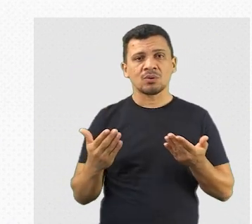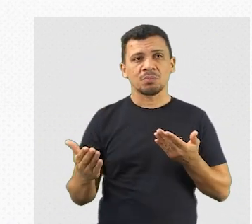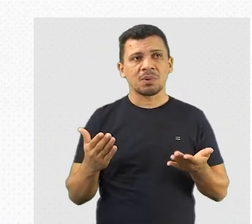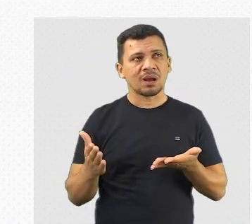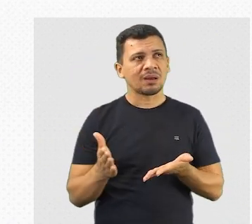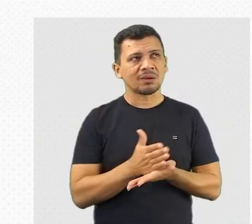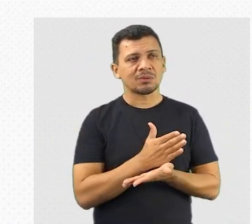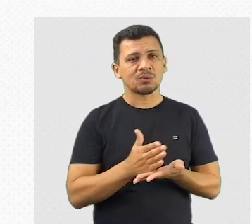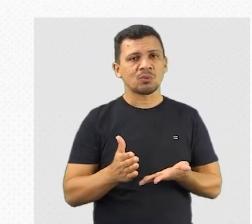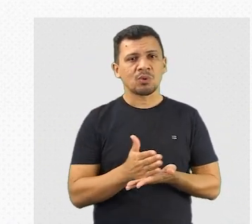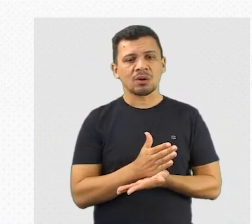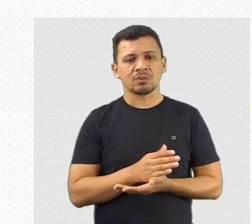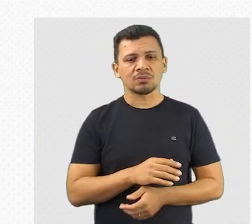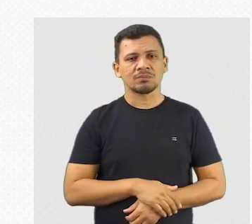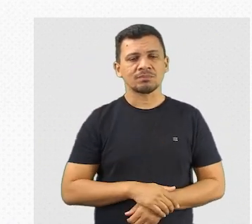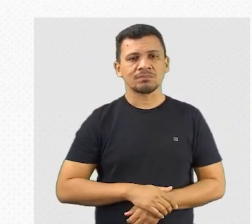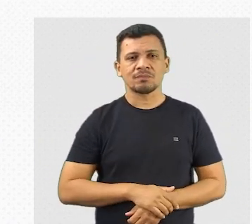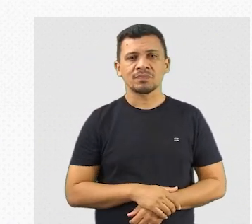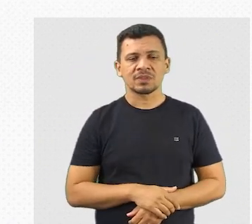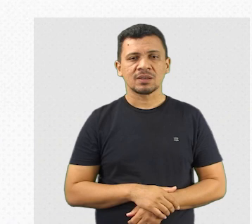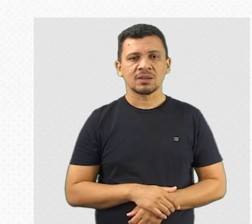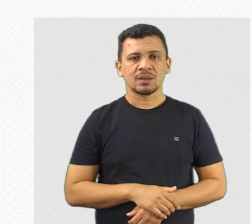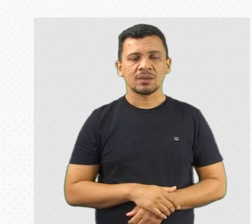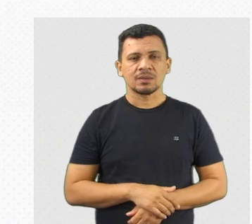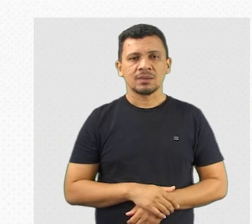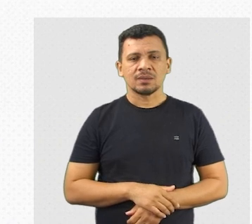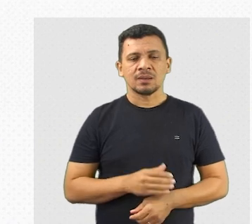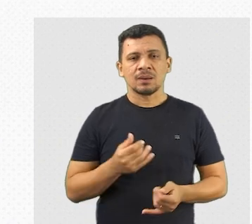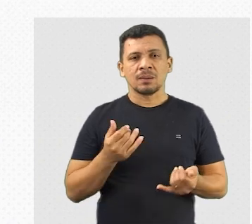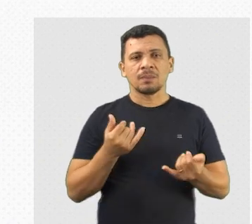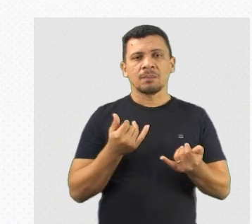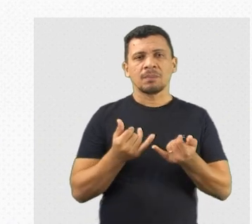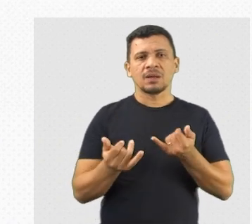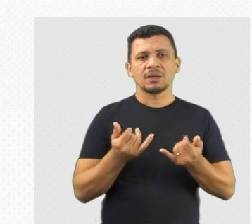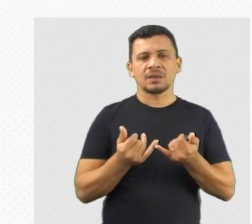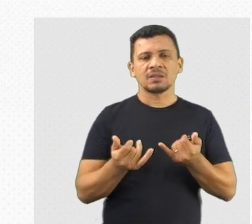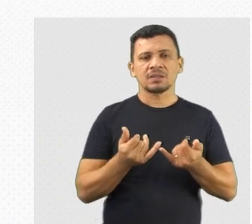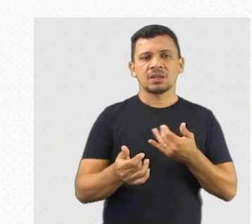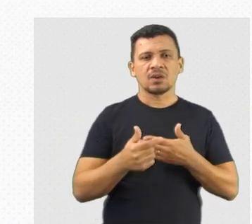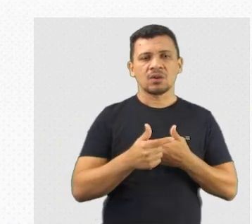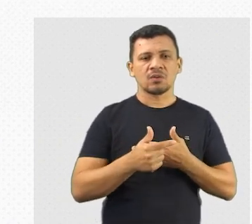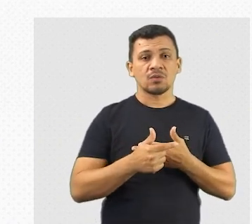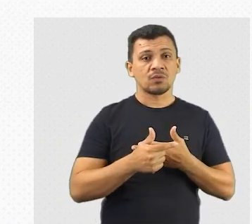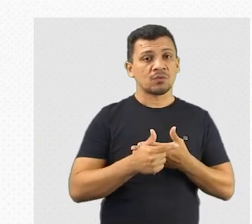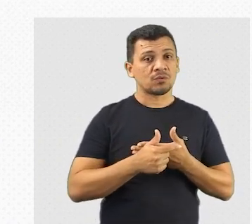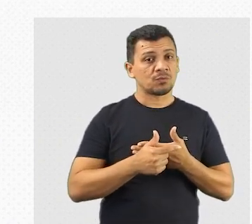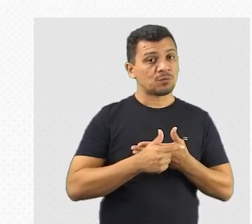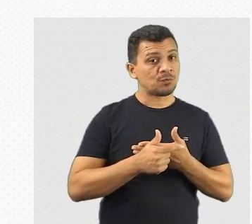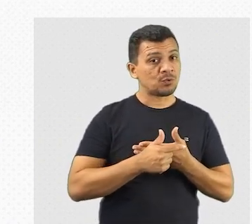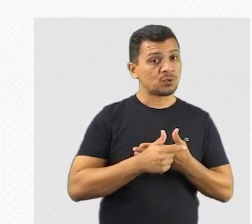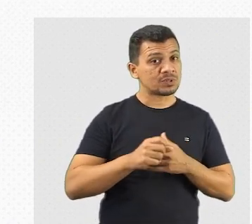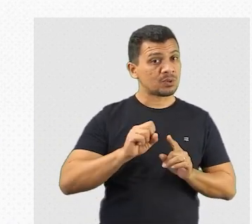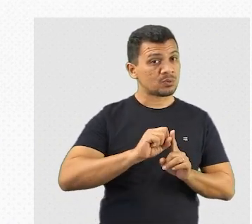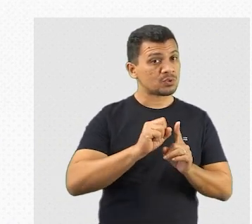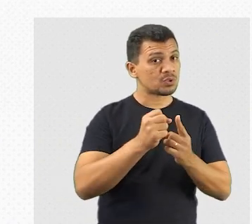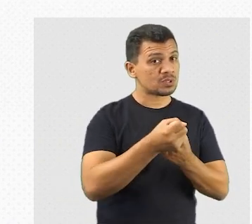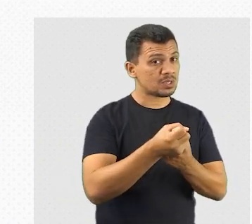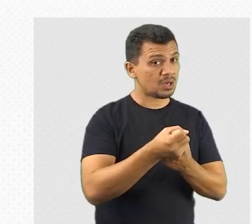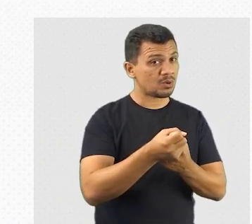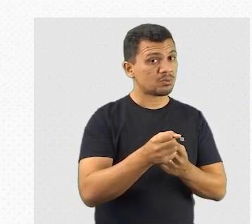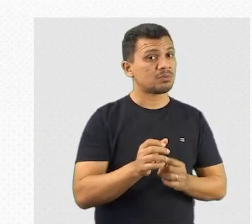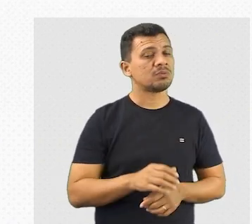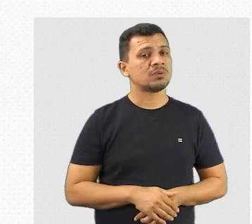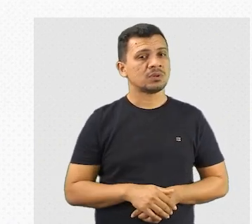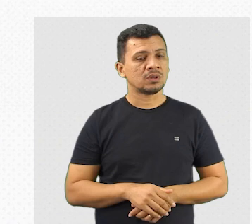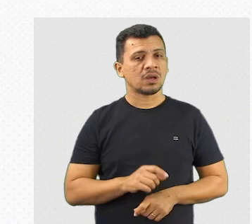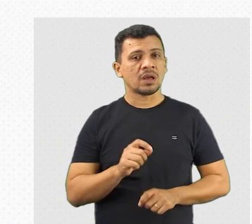mais... pronto. A terma seria comparado com a função social, não ao que é utilizado hoje em dia.